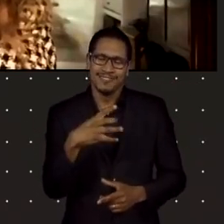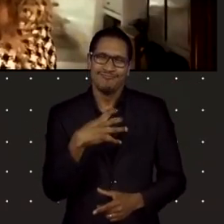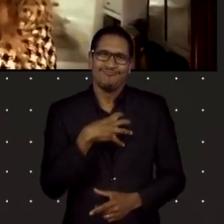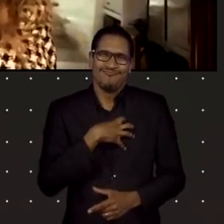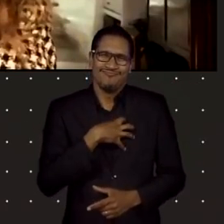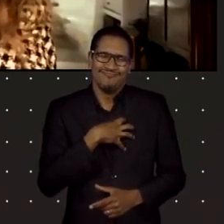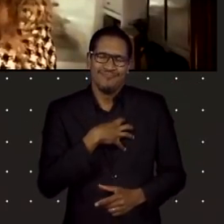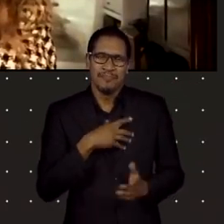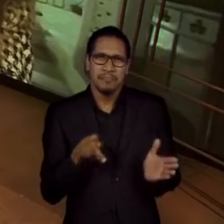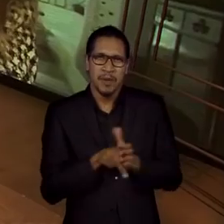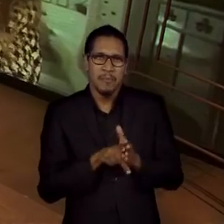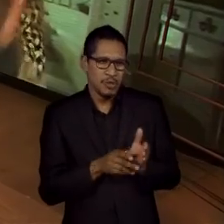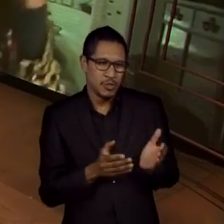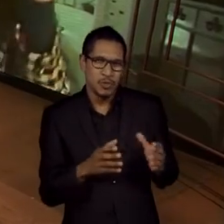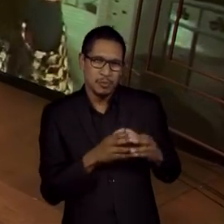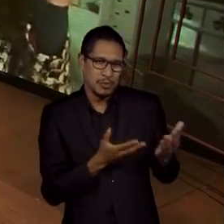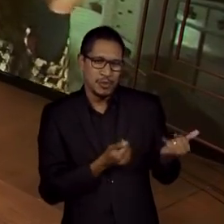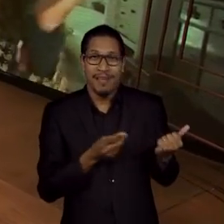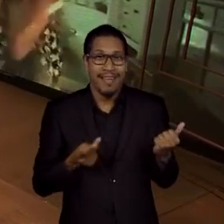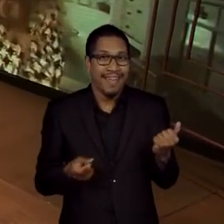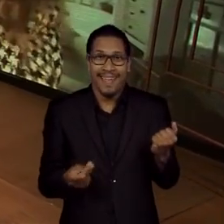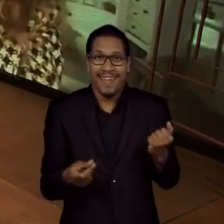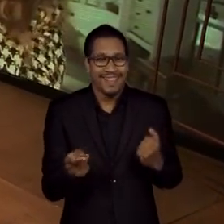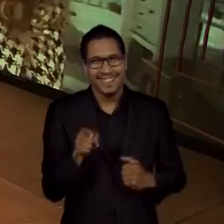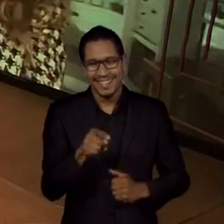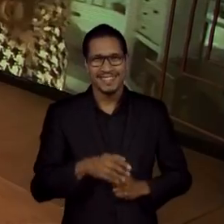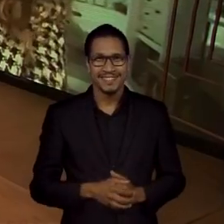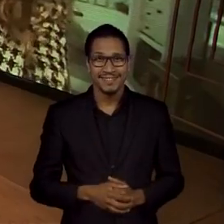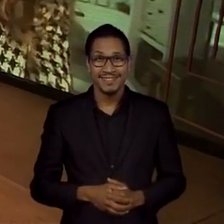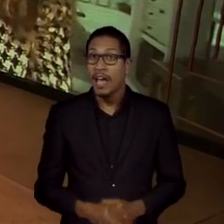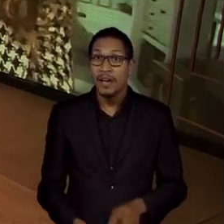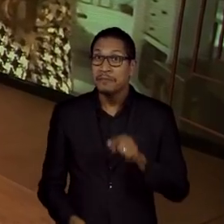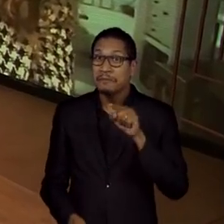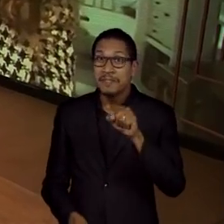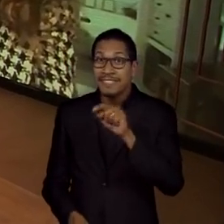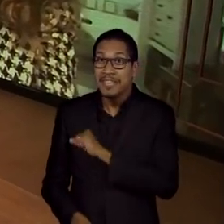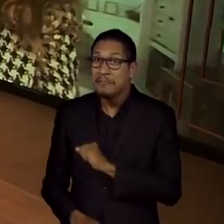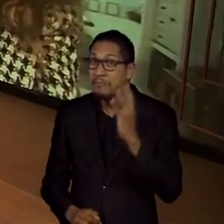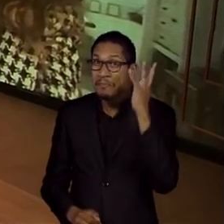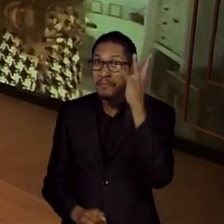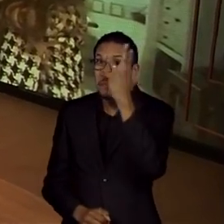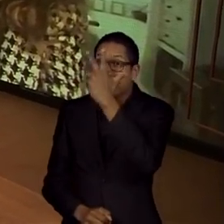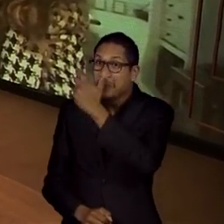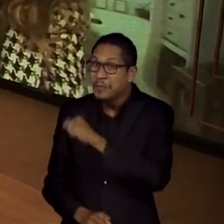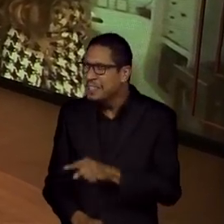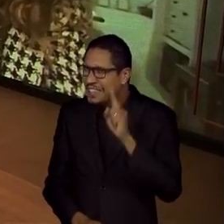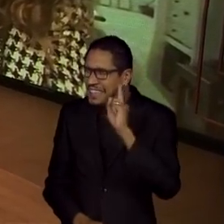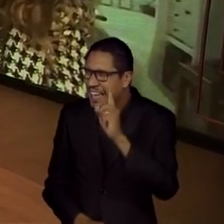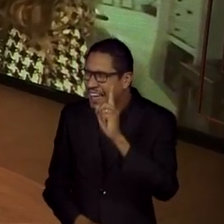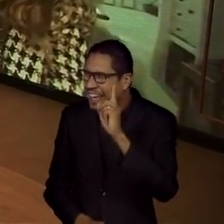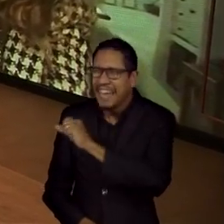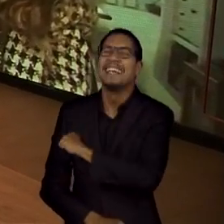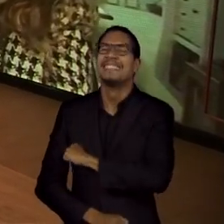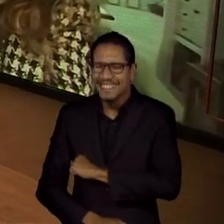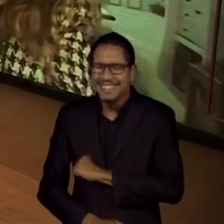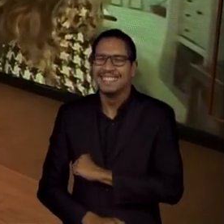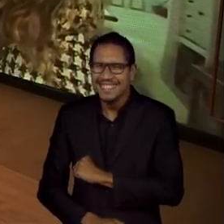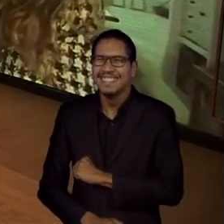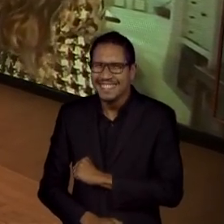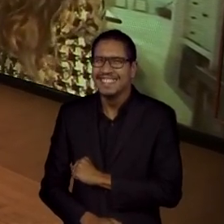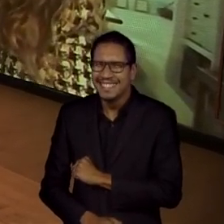é eterna. E você também, você está muito bonitão, viu, seu danado?